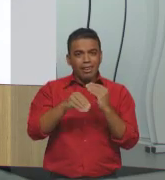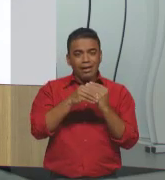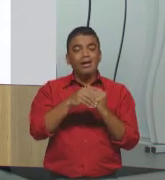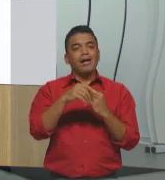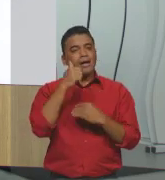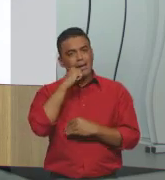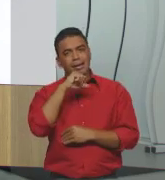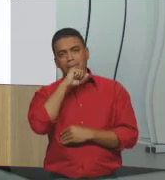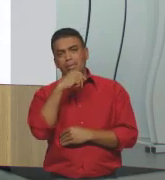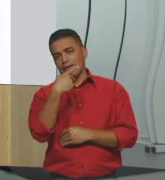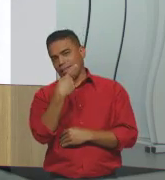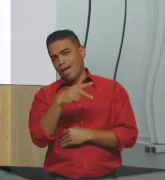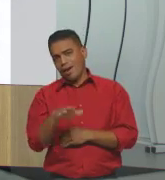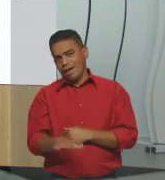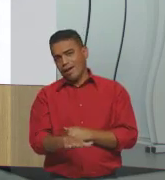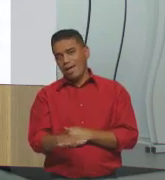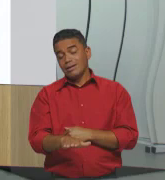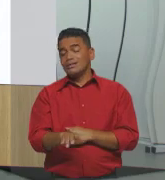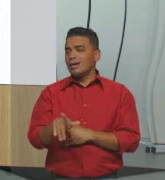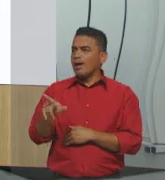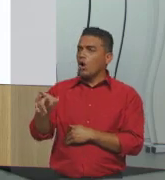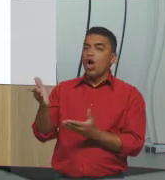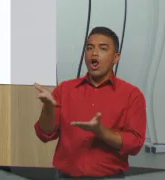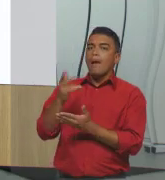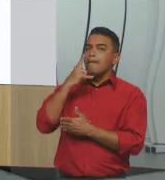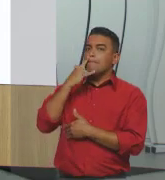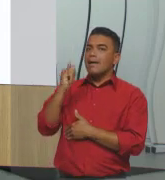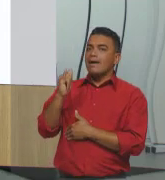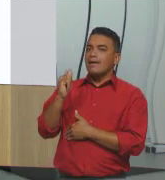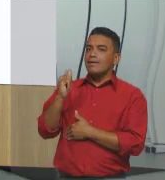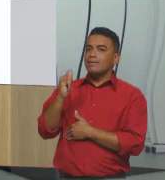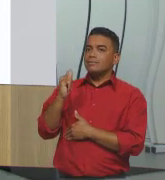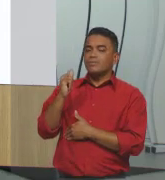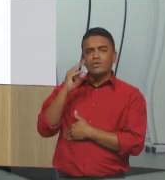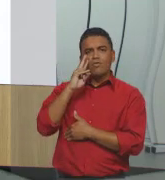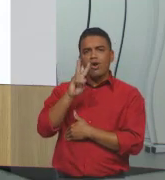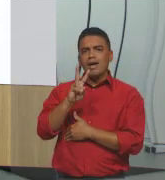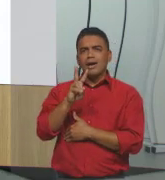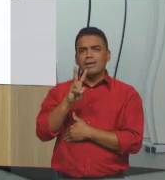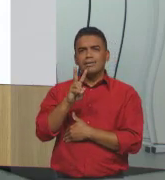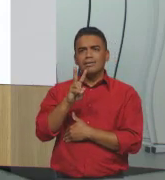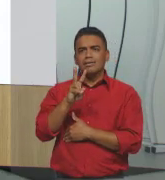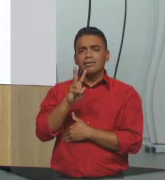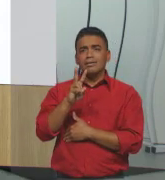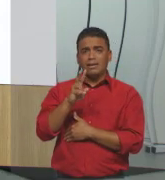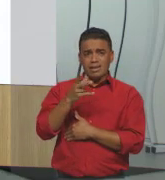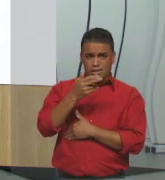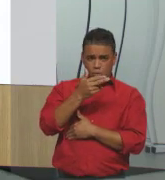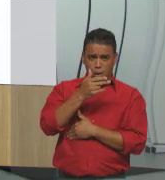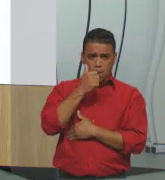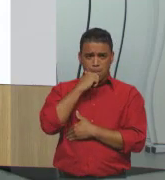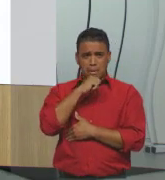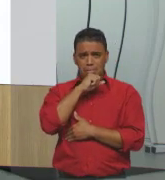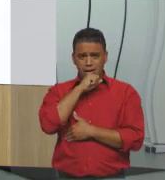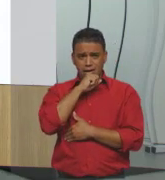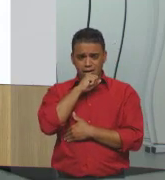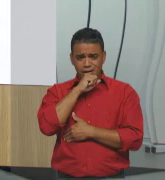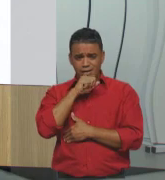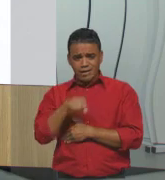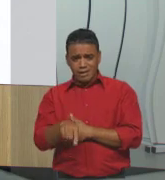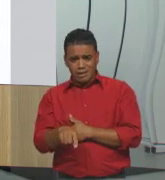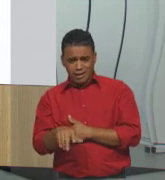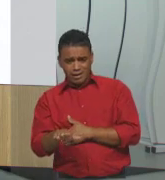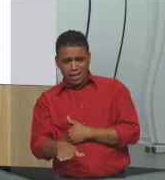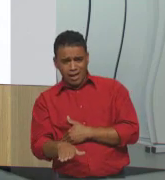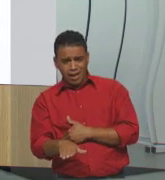mãe da criança. E o pai? Como que eu vou fazer? Vou analisando, ó, se essa daqui é igual a da mãe, essa daqui tem que ser